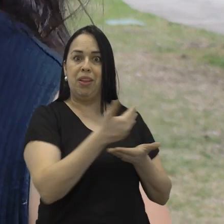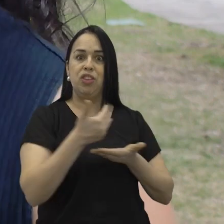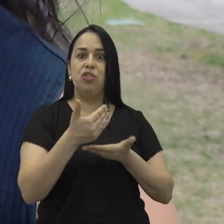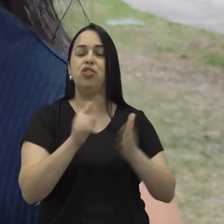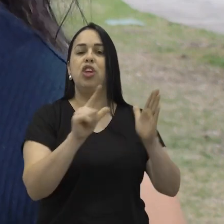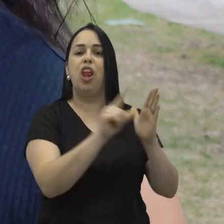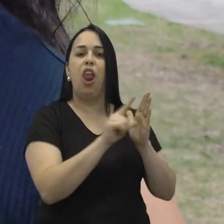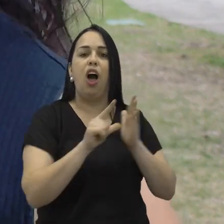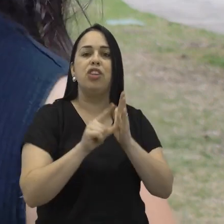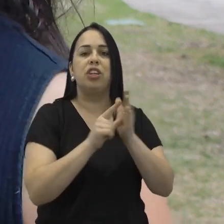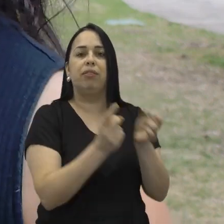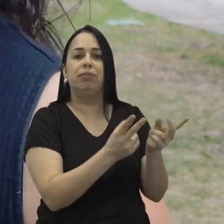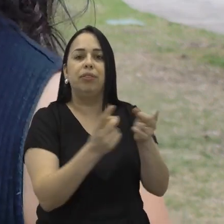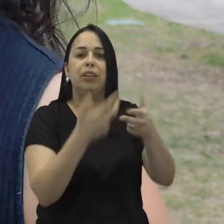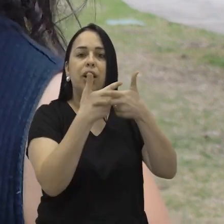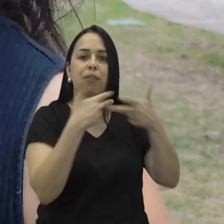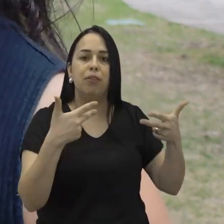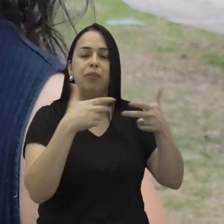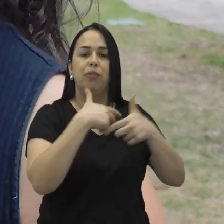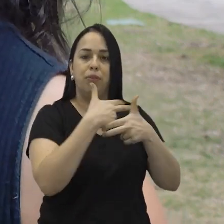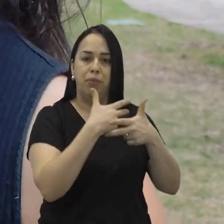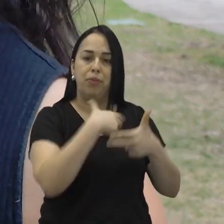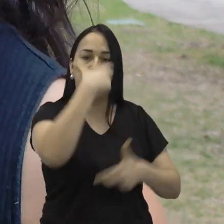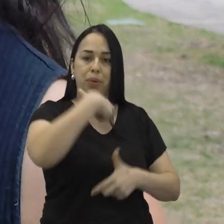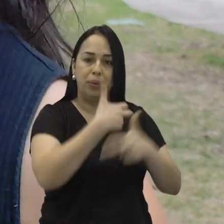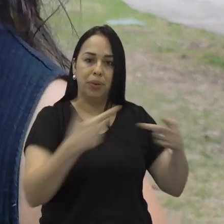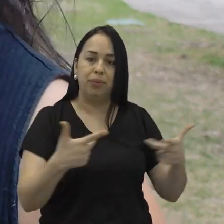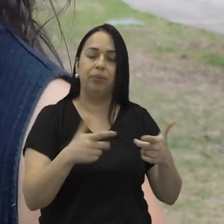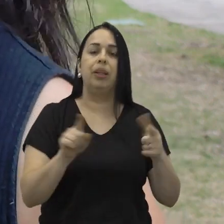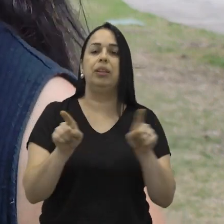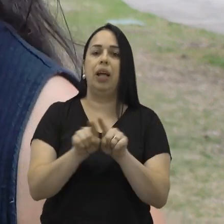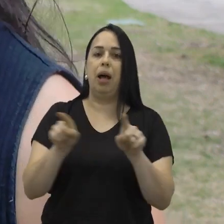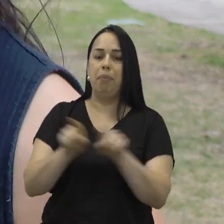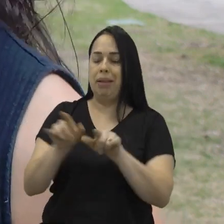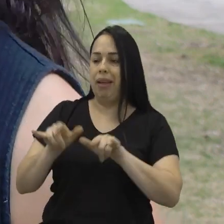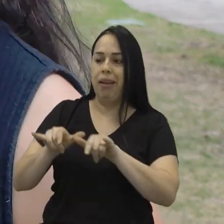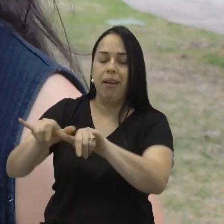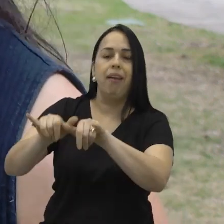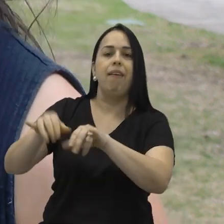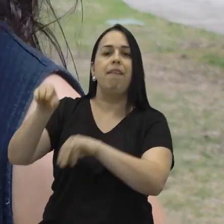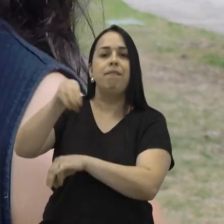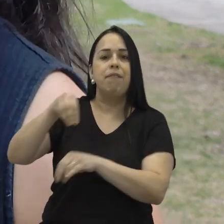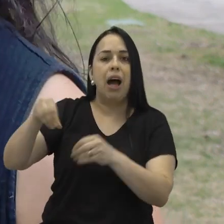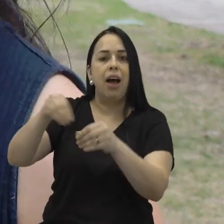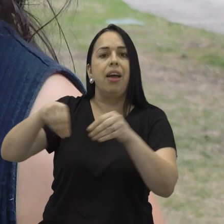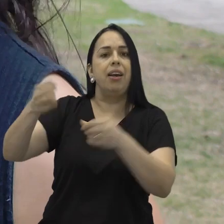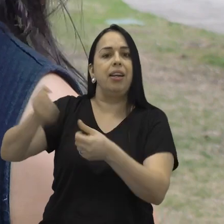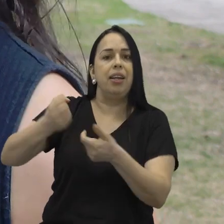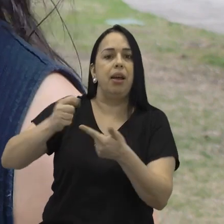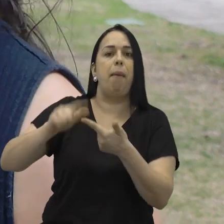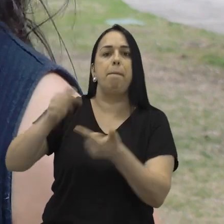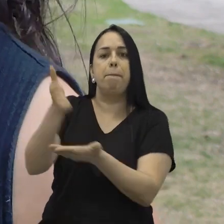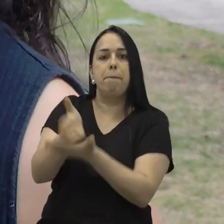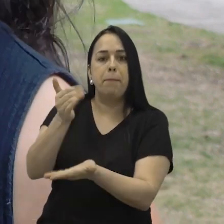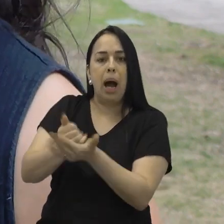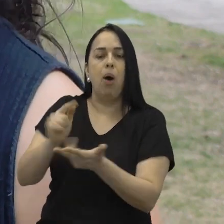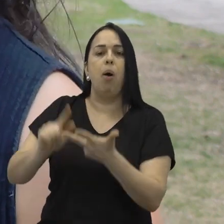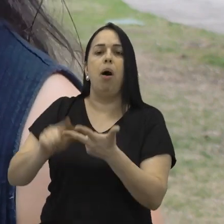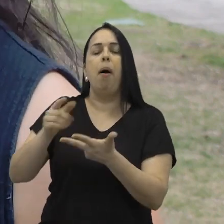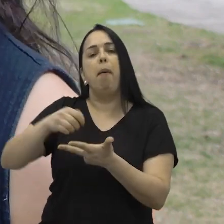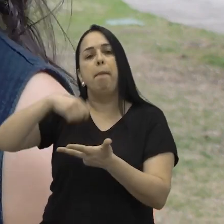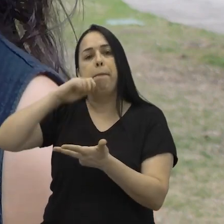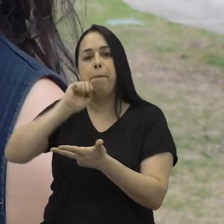natura. Mas a gente tem também ali uma parte de alimentos não perecíveis, que são sacarias, farinhas, pães, bolos, né?